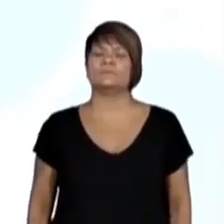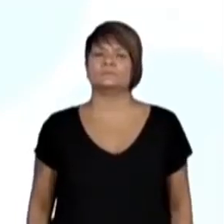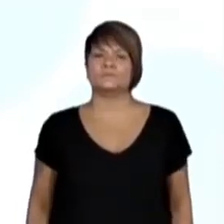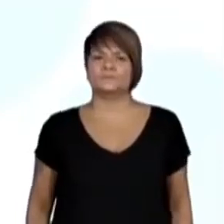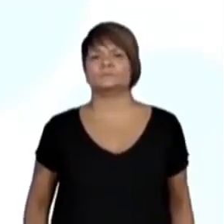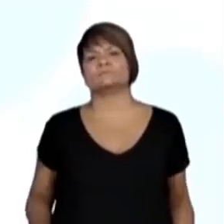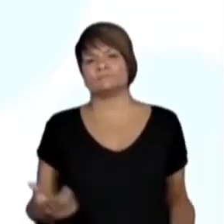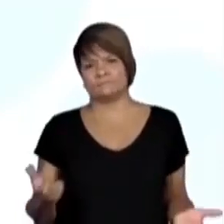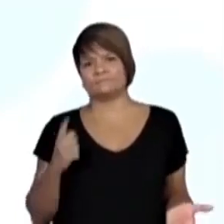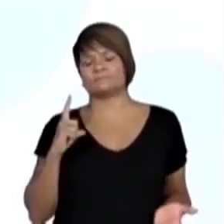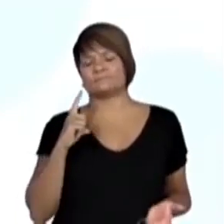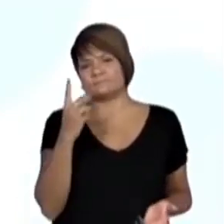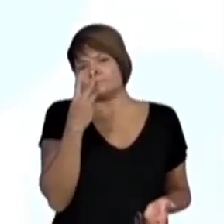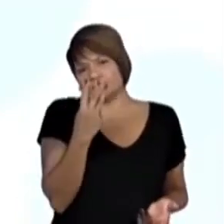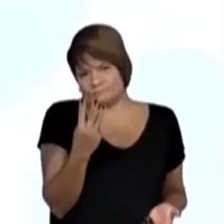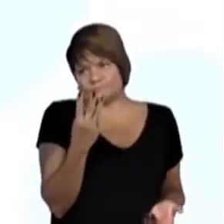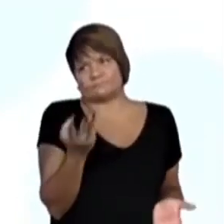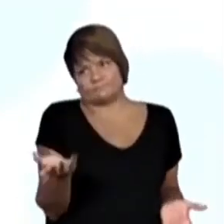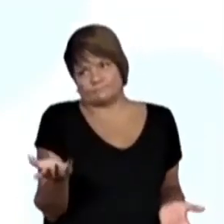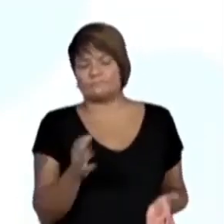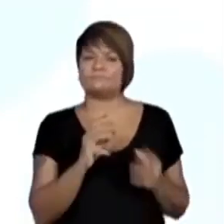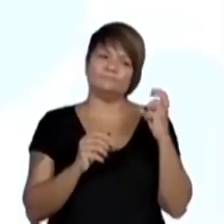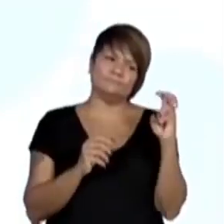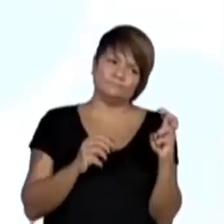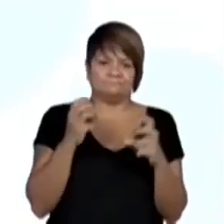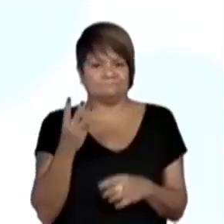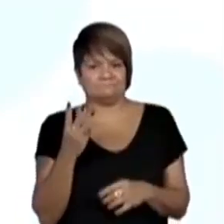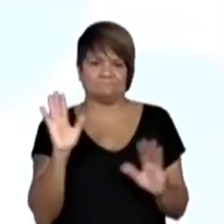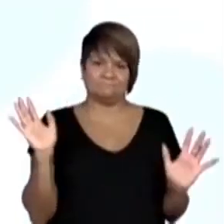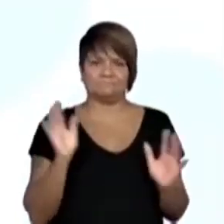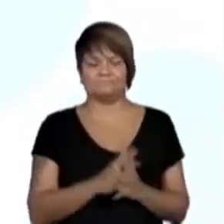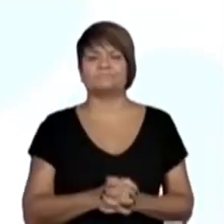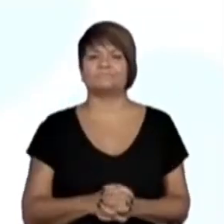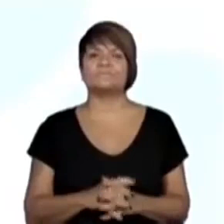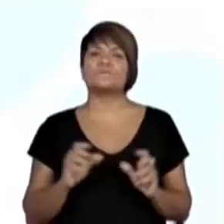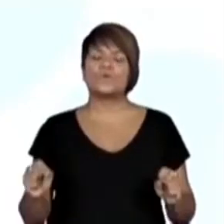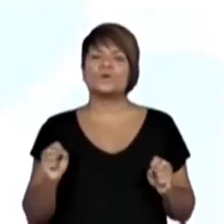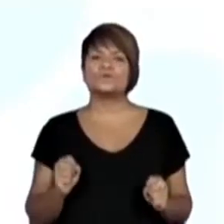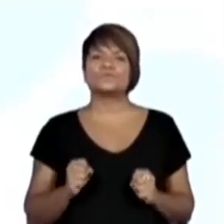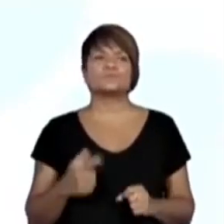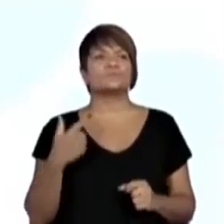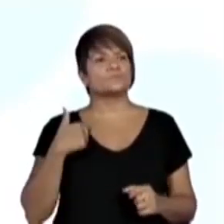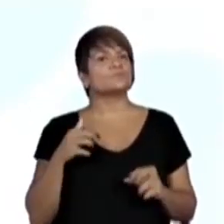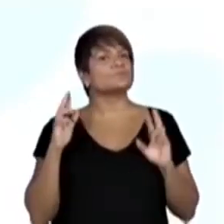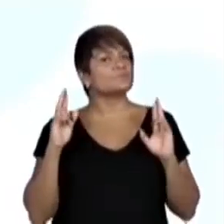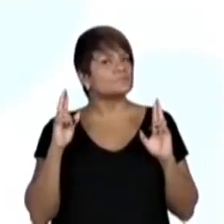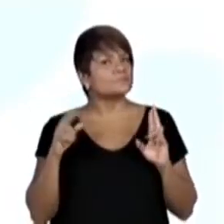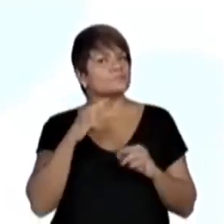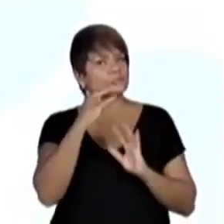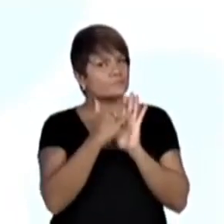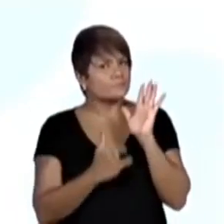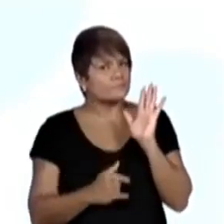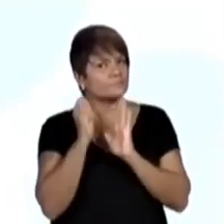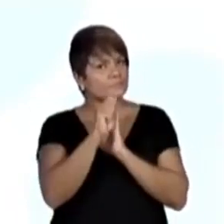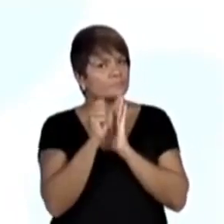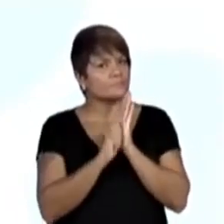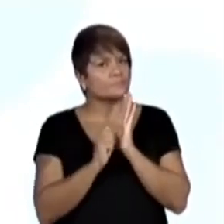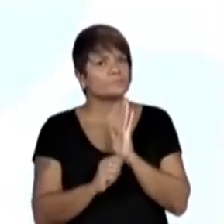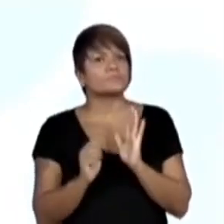Marias e tem gente que conhece como 3 Marias. Então, eu espero que vocês tenham preenchido a lista toda que está aí na